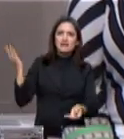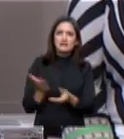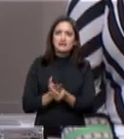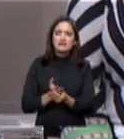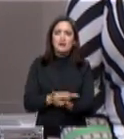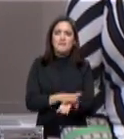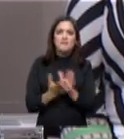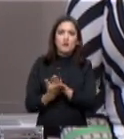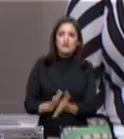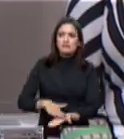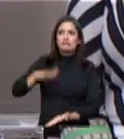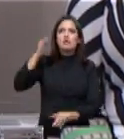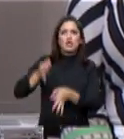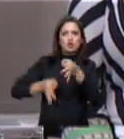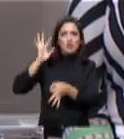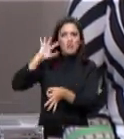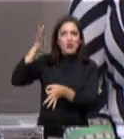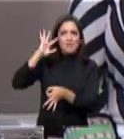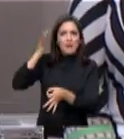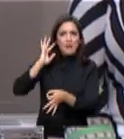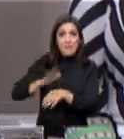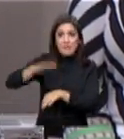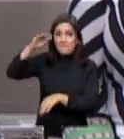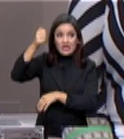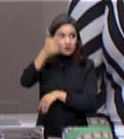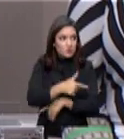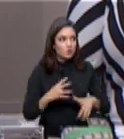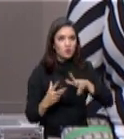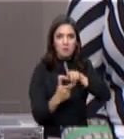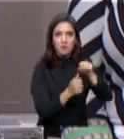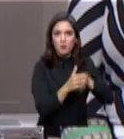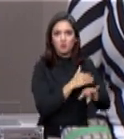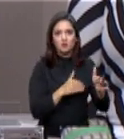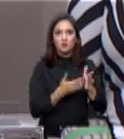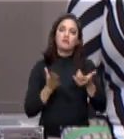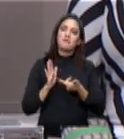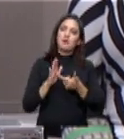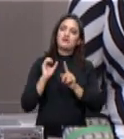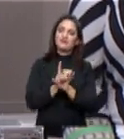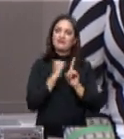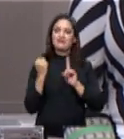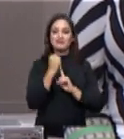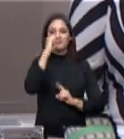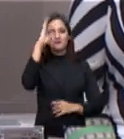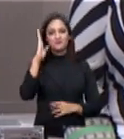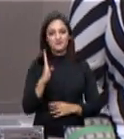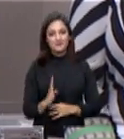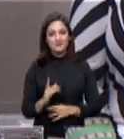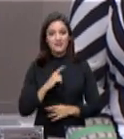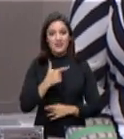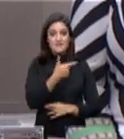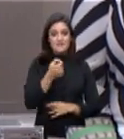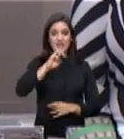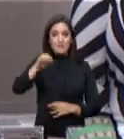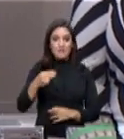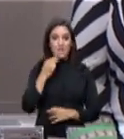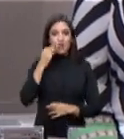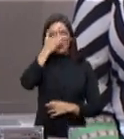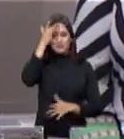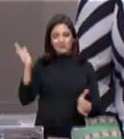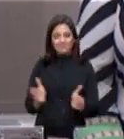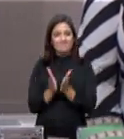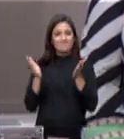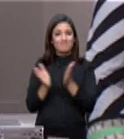que é a que mais entrega à sociedade o que ela mais precisa, essa sociedade brasileira, que tem 20 milhões de pessoas abaixo da